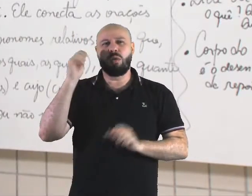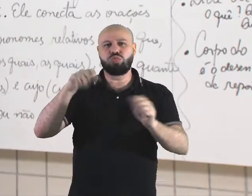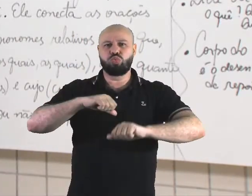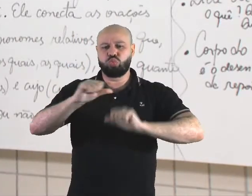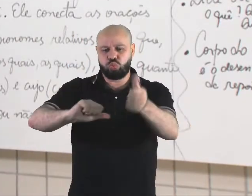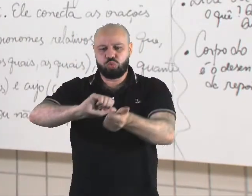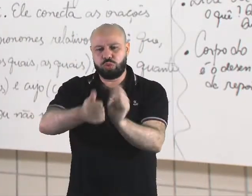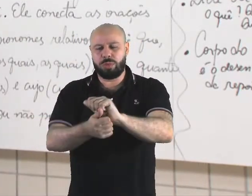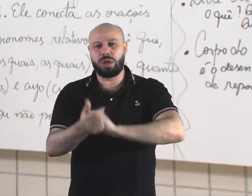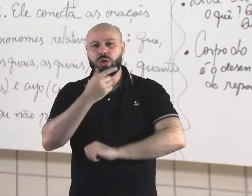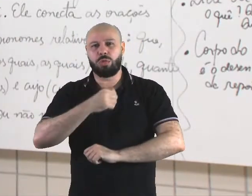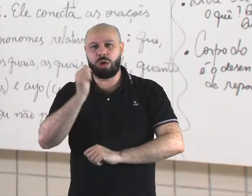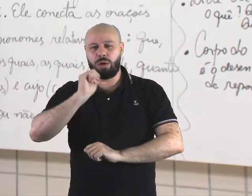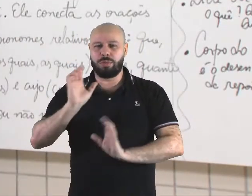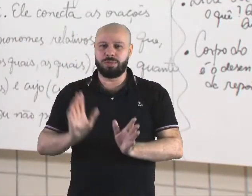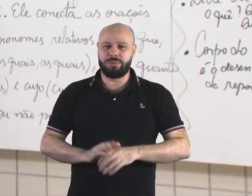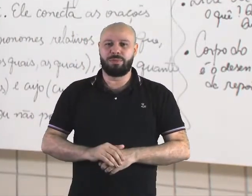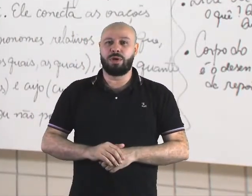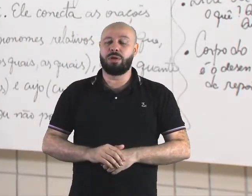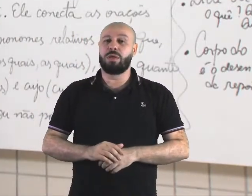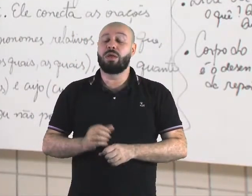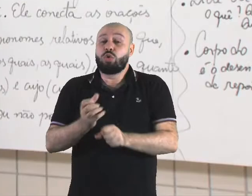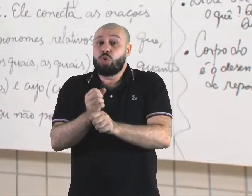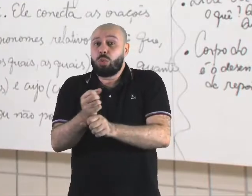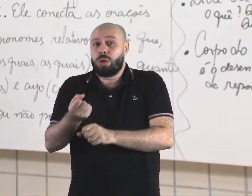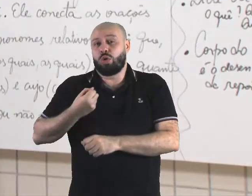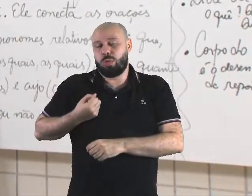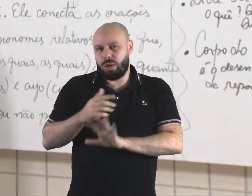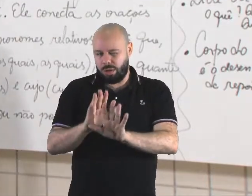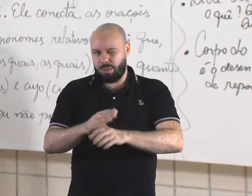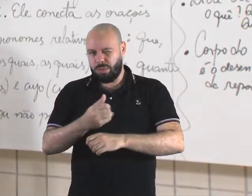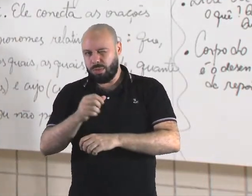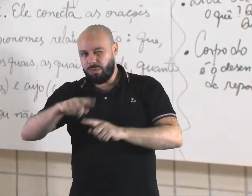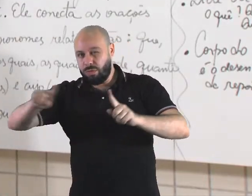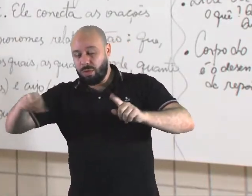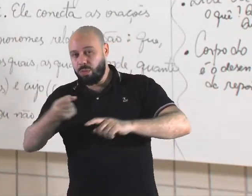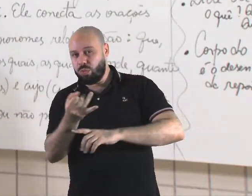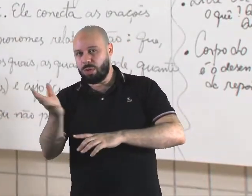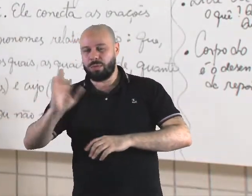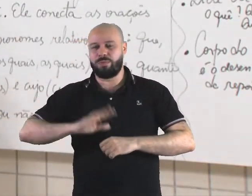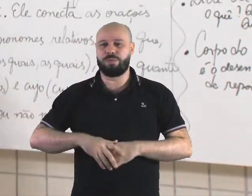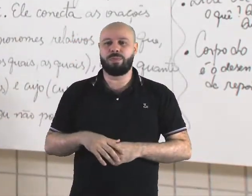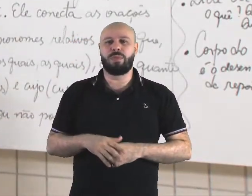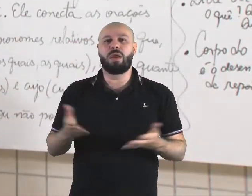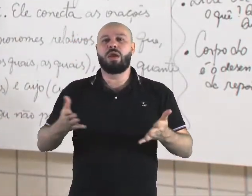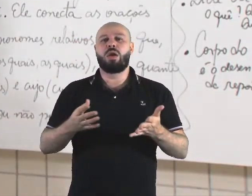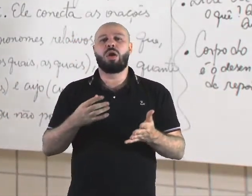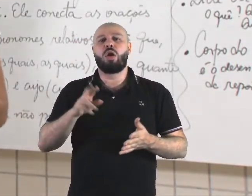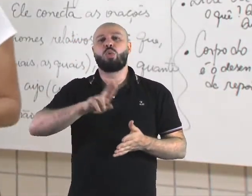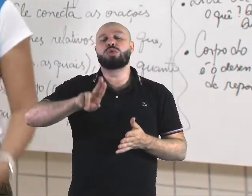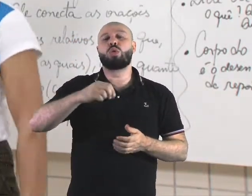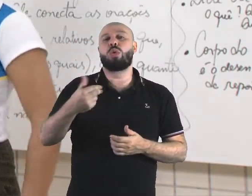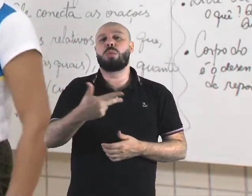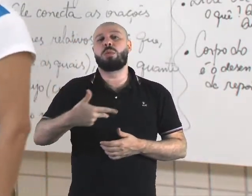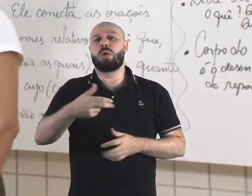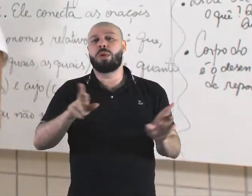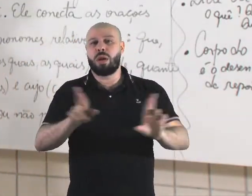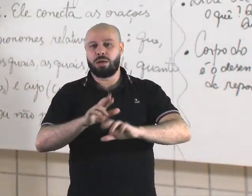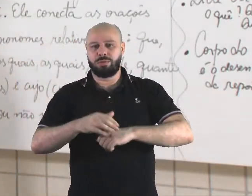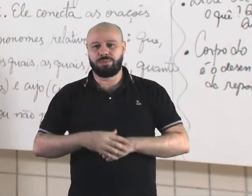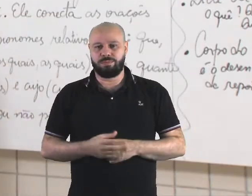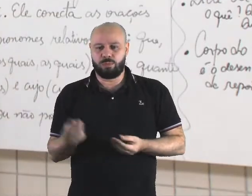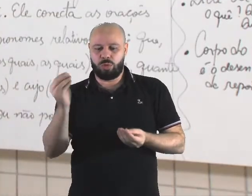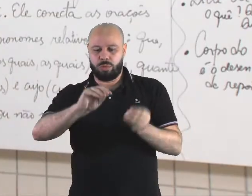tanto de gênero quanto de número. Tá bom, alunos? Então vamos lá agora ao uso dos pronomes